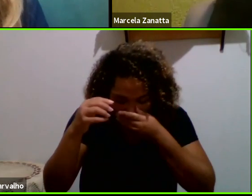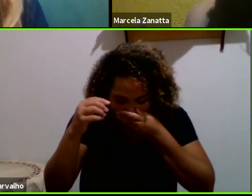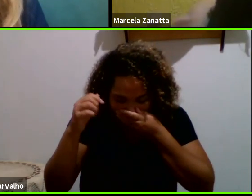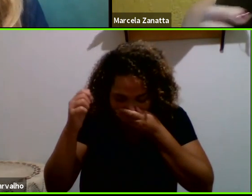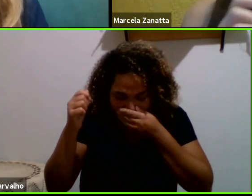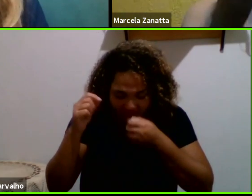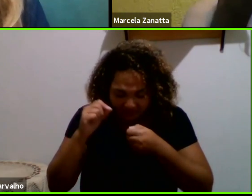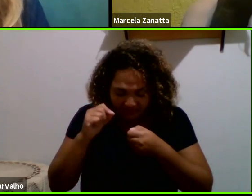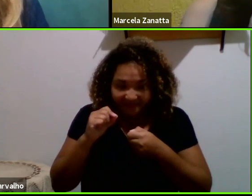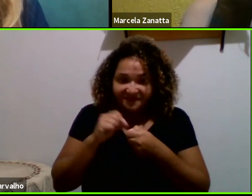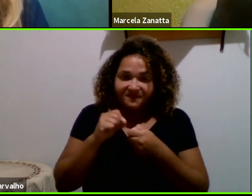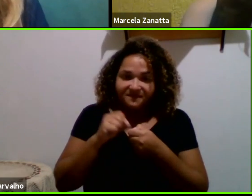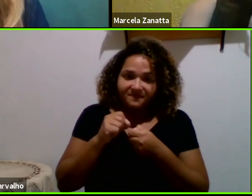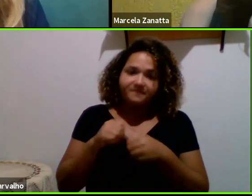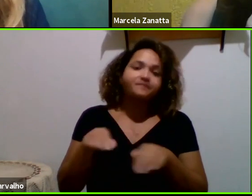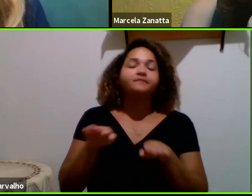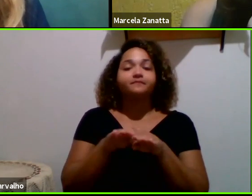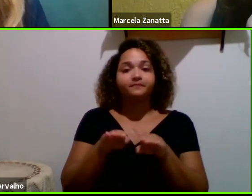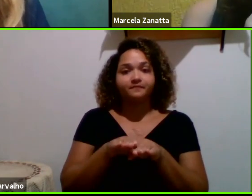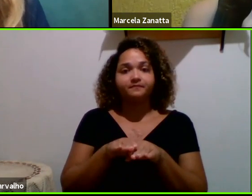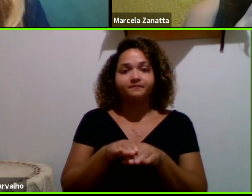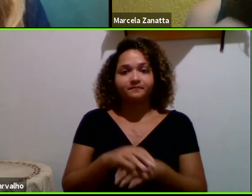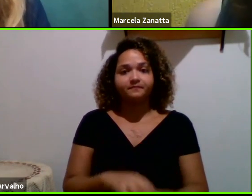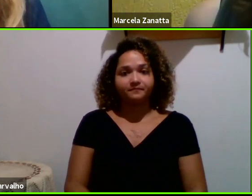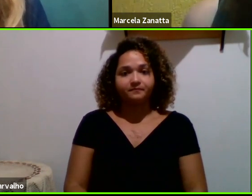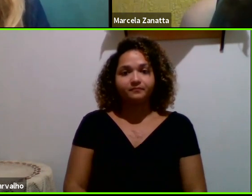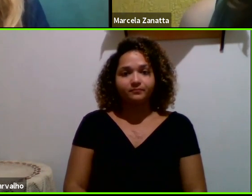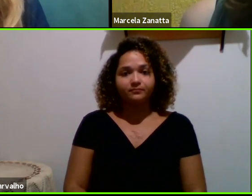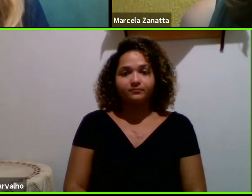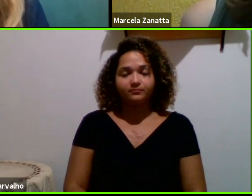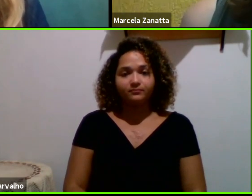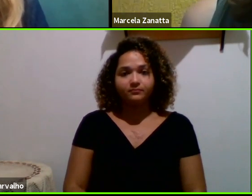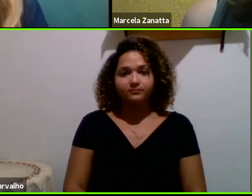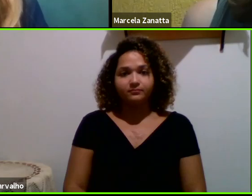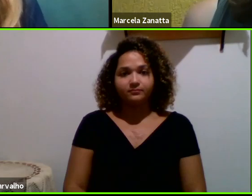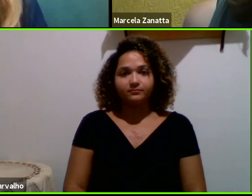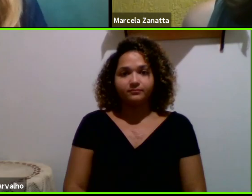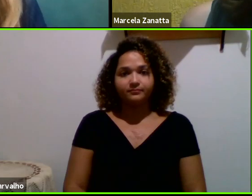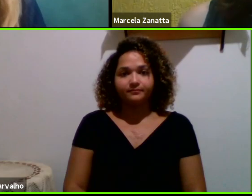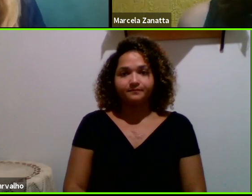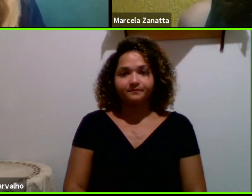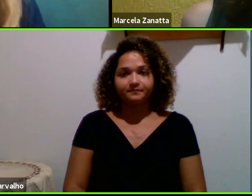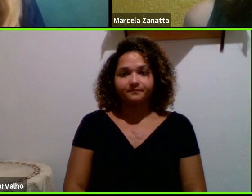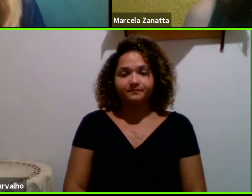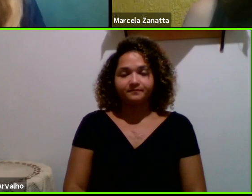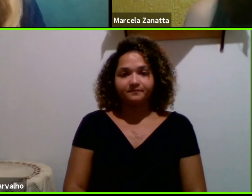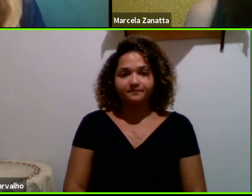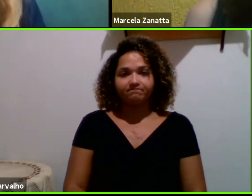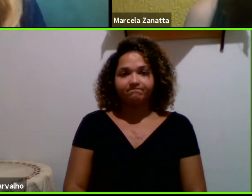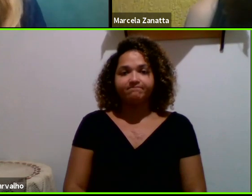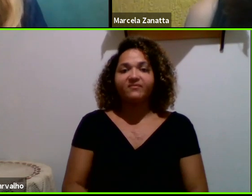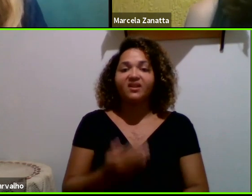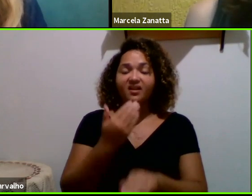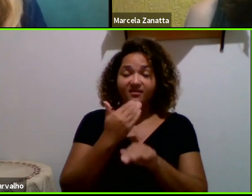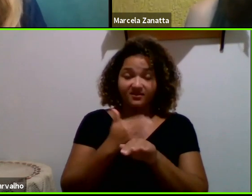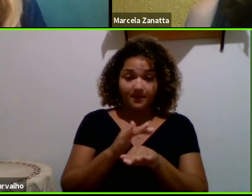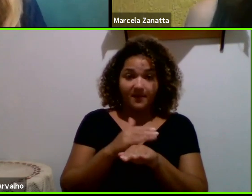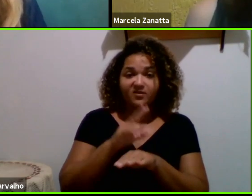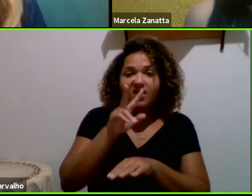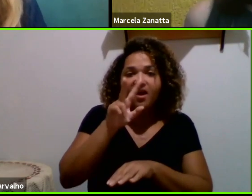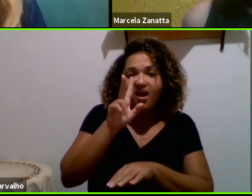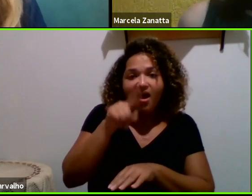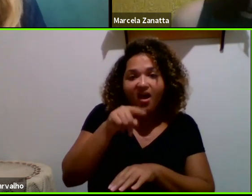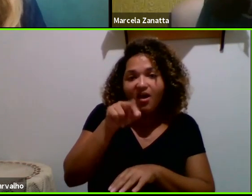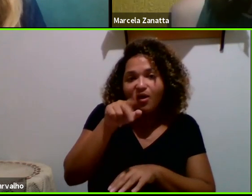em todo momento, sempre em relação a... E essas práticas, né, Marcela, ela é uma cultura. E quando a